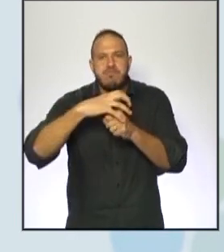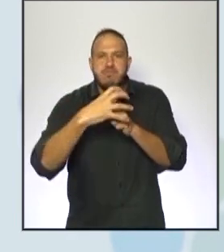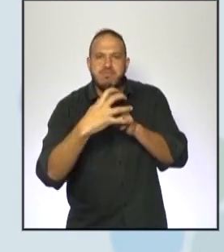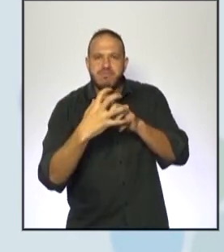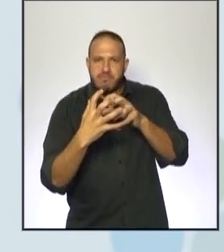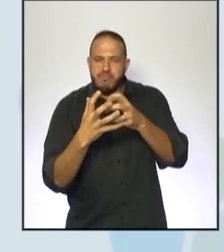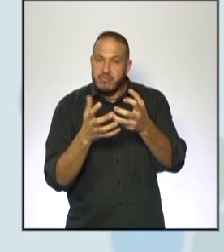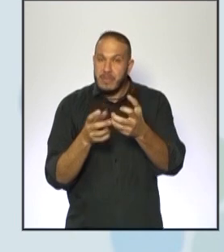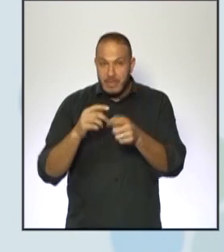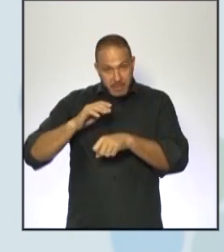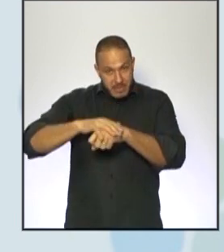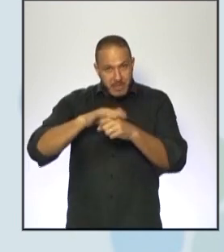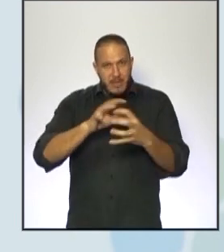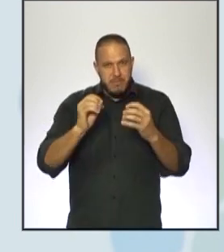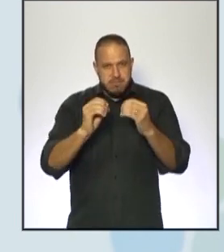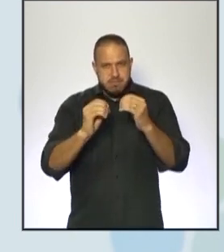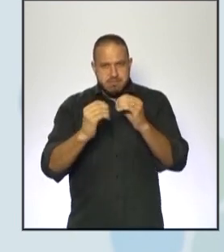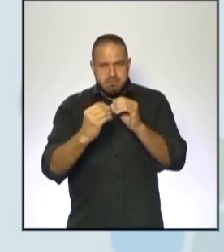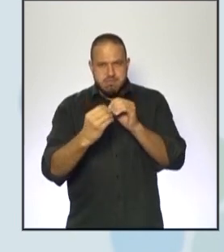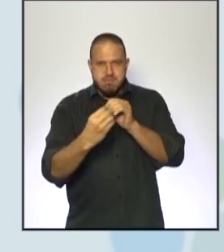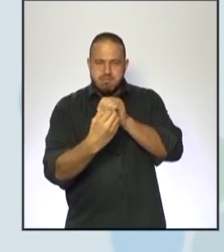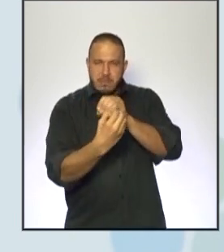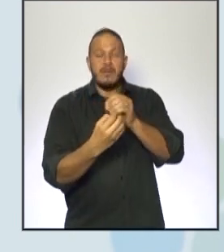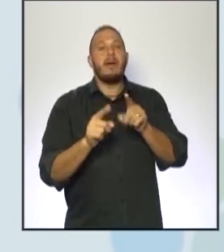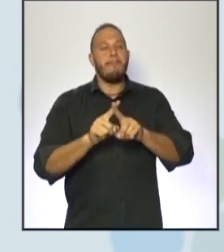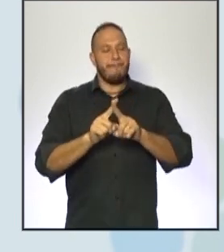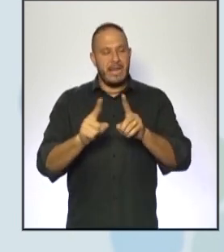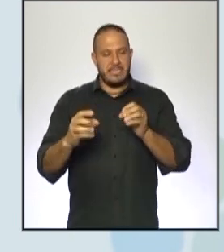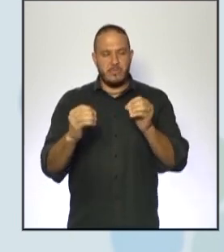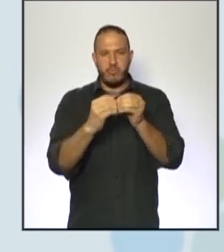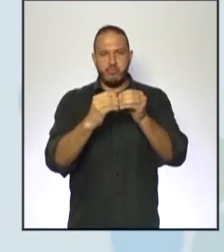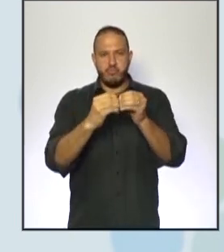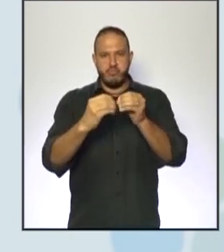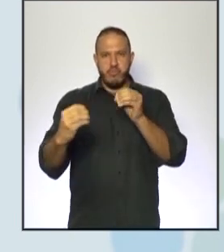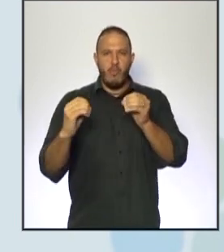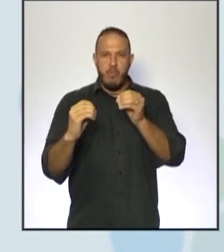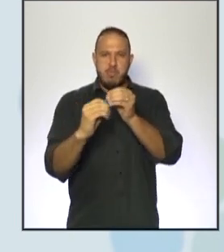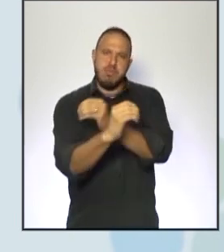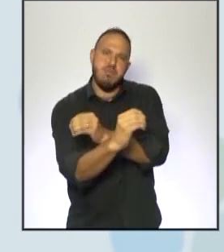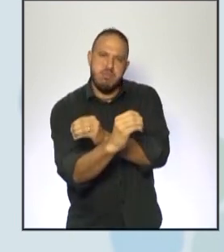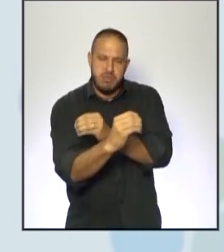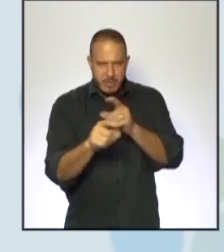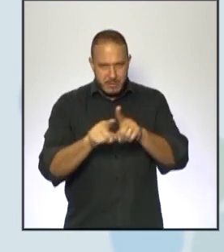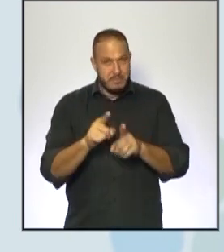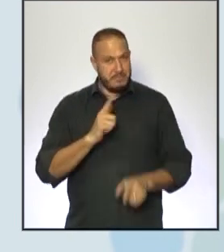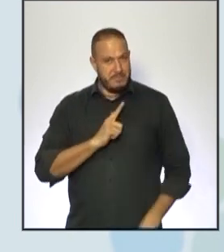e atua na mesma direção, mas com sentido oposto.